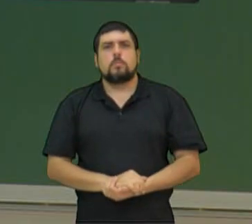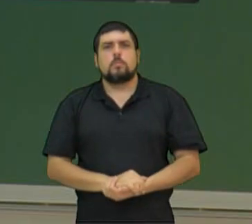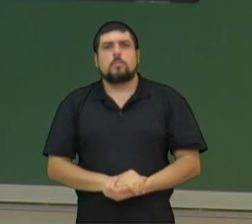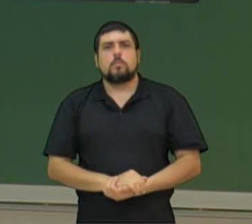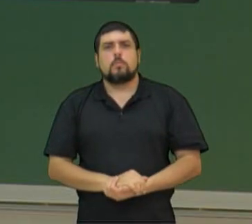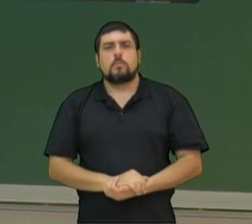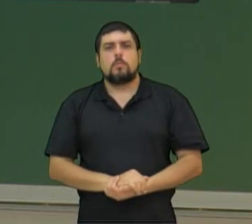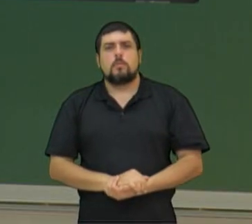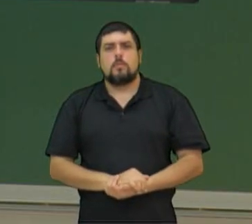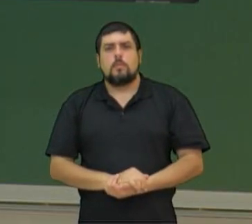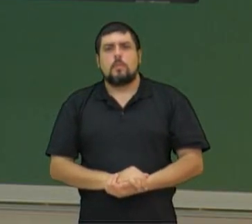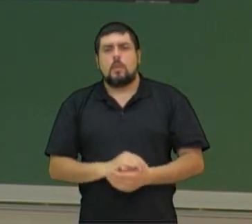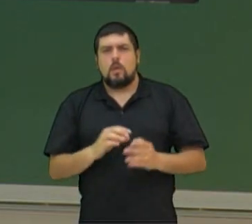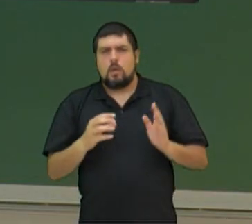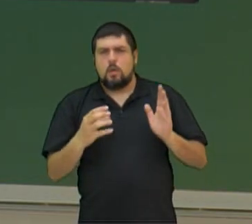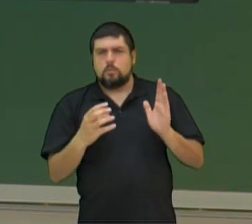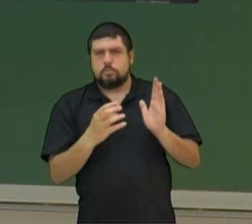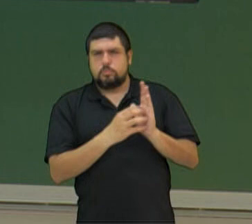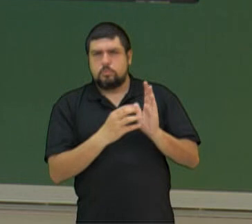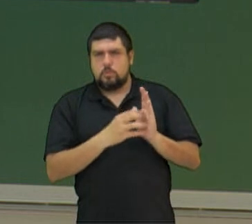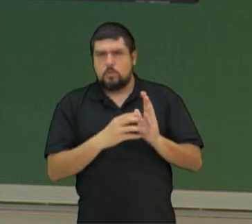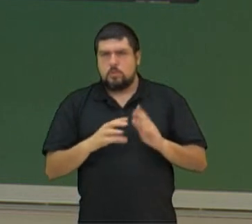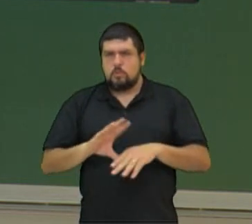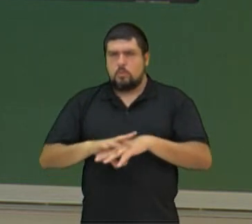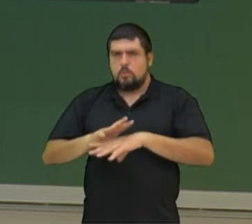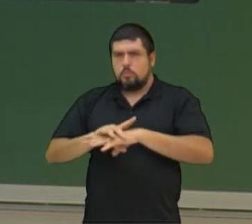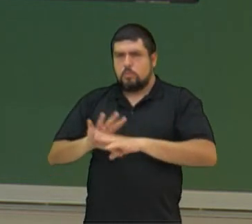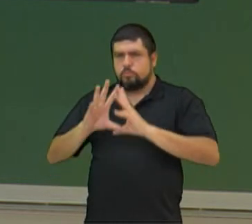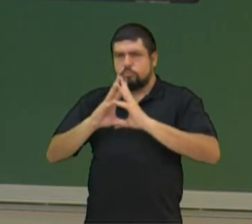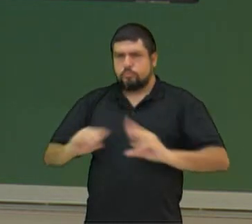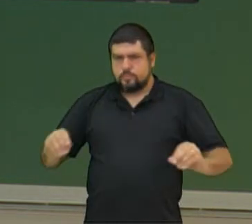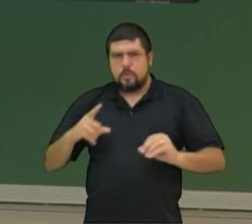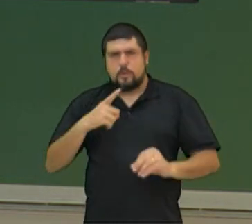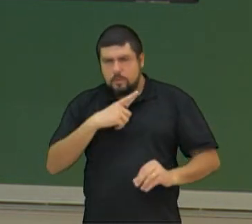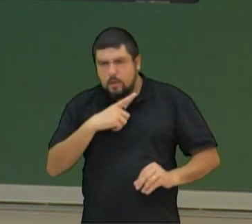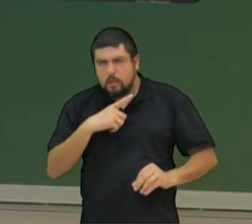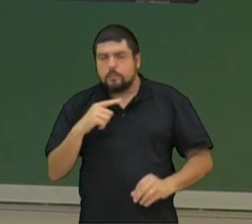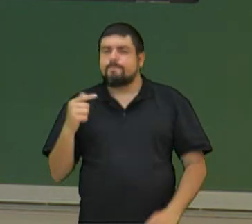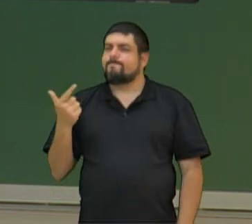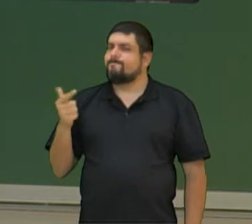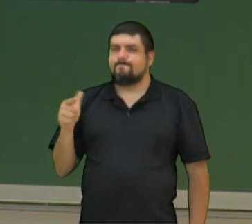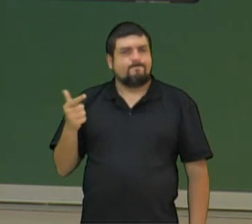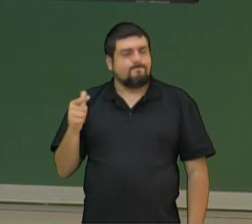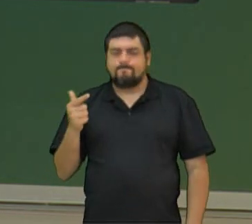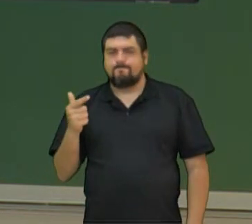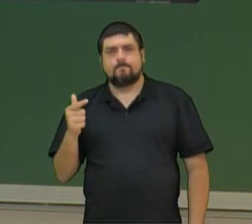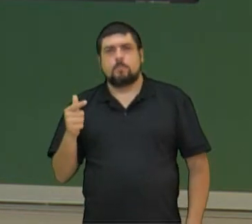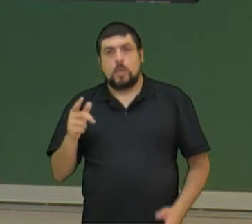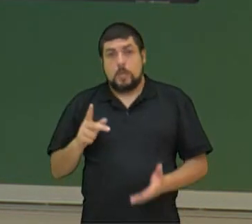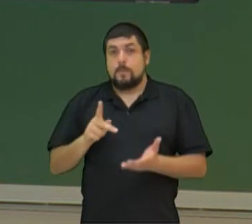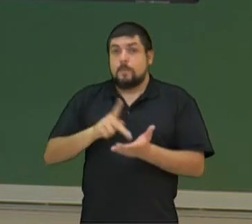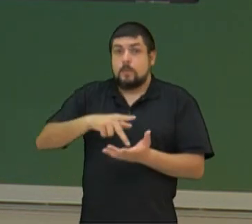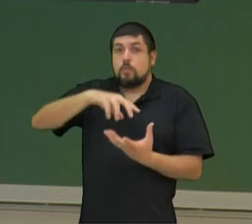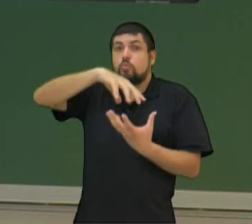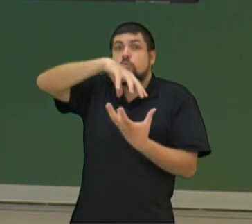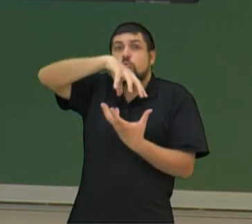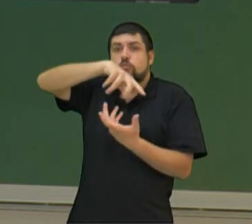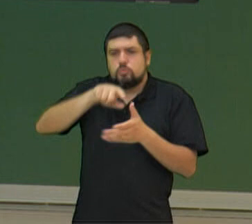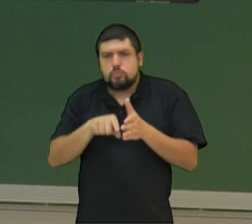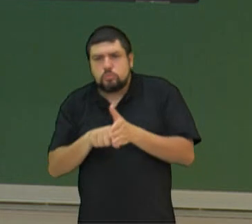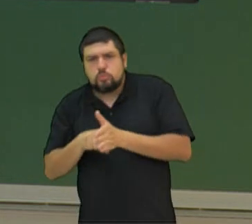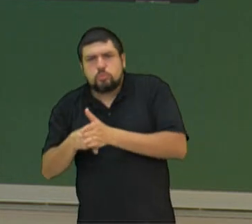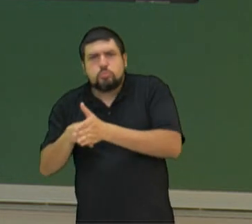Tem cura essa doença? Infelizmente, ainda não. Existe muita pesquisa no mundo inteiro,